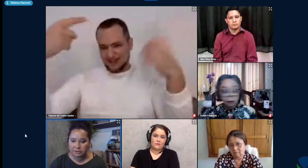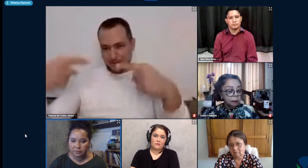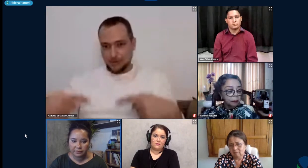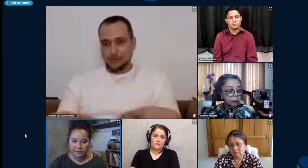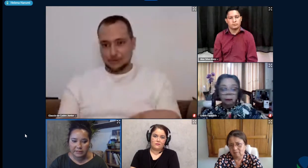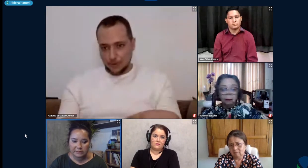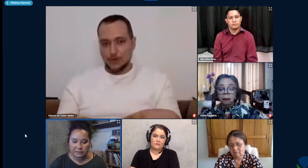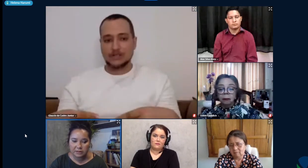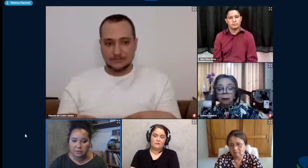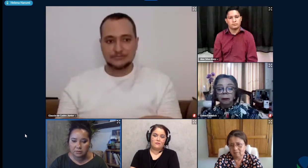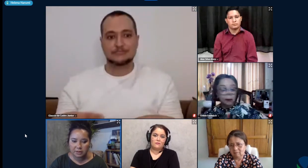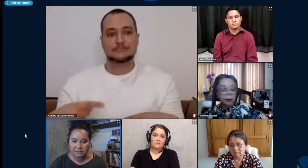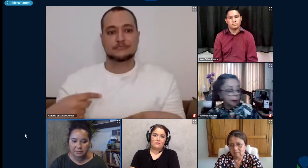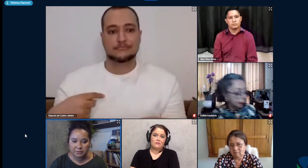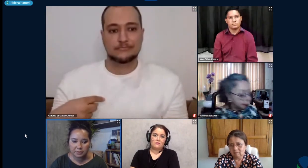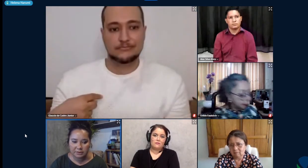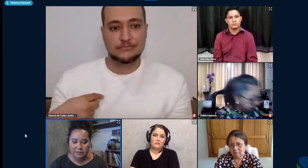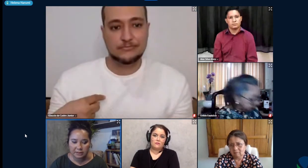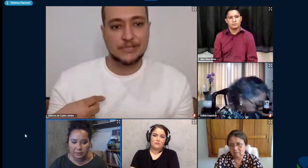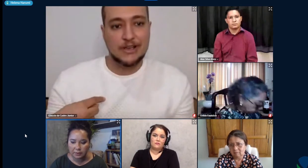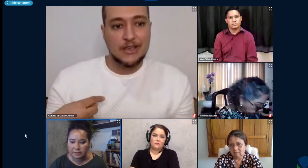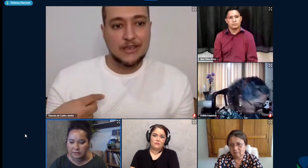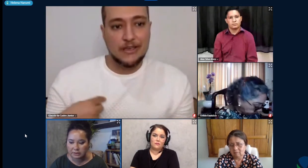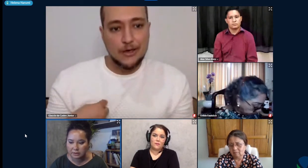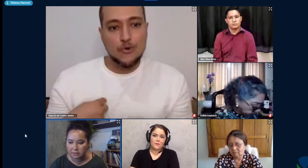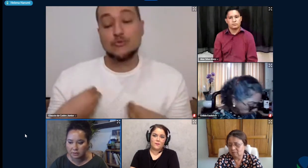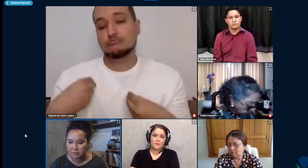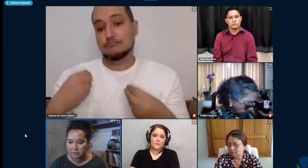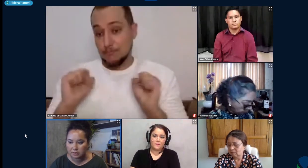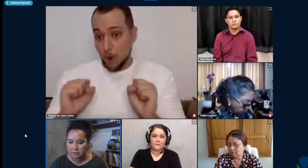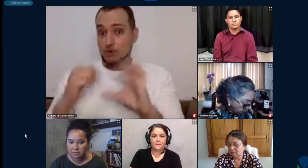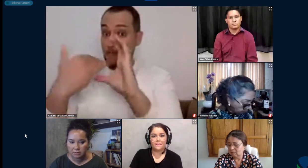Bom, já estou finalizando as minhas considerações.